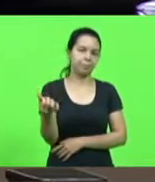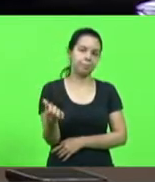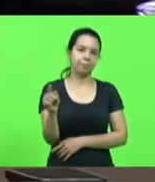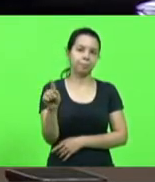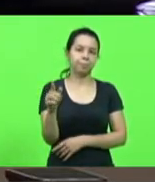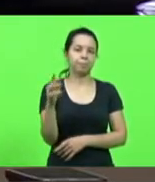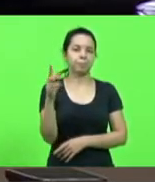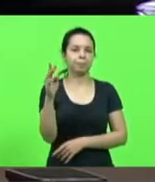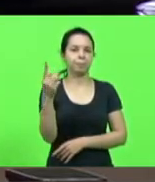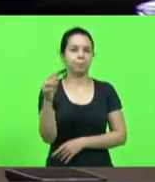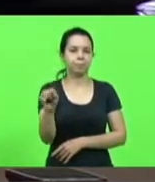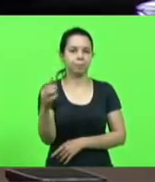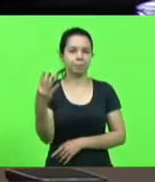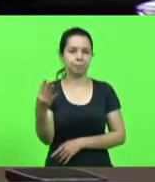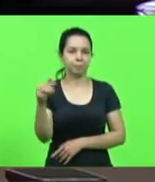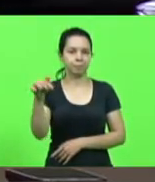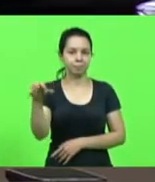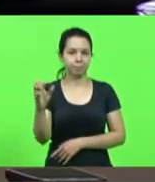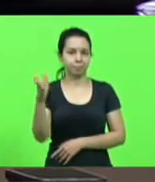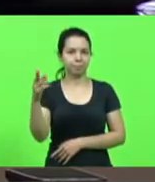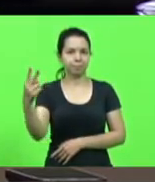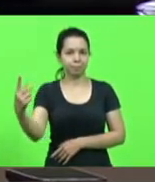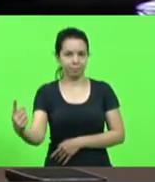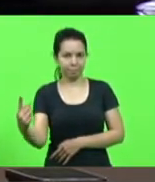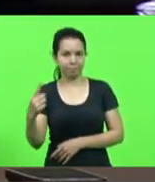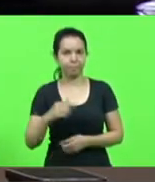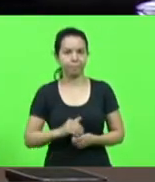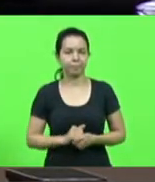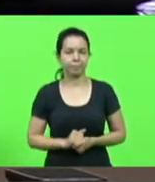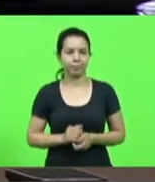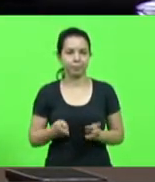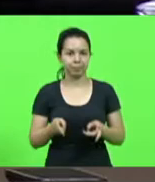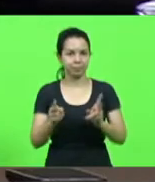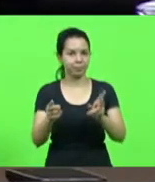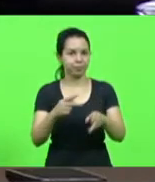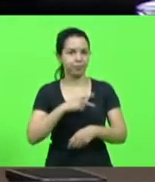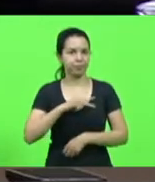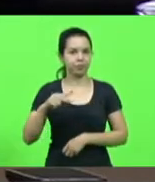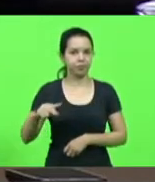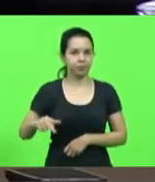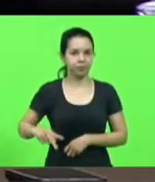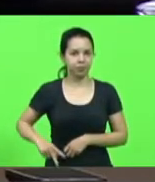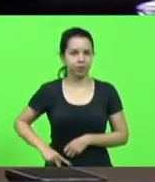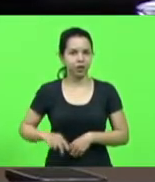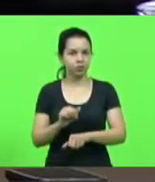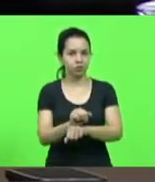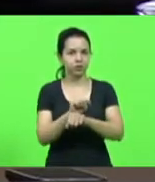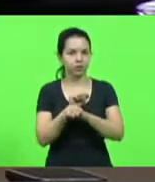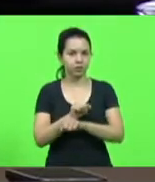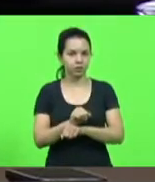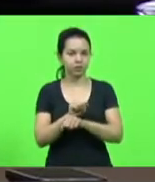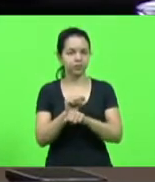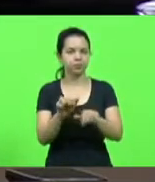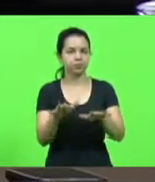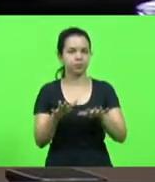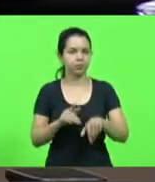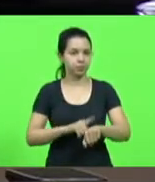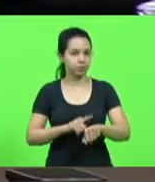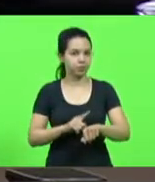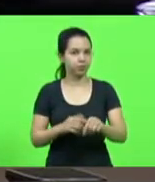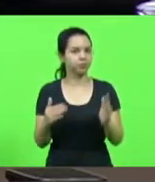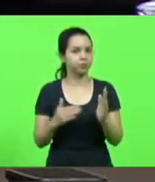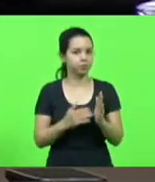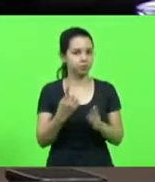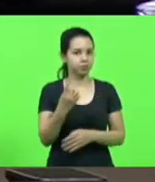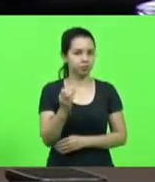e 1470/2021. Ato contínuo, o senhor presidente suspendeu a sessão por até 10 minutos para que o senhor diretor